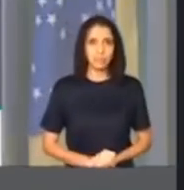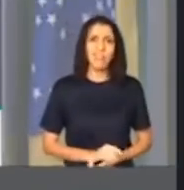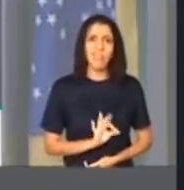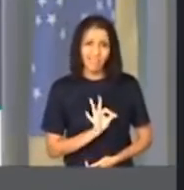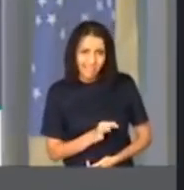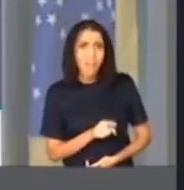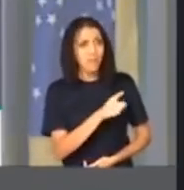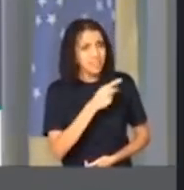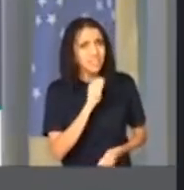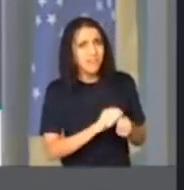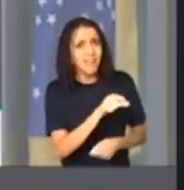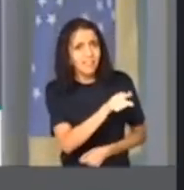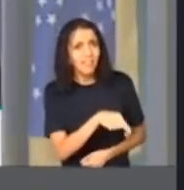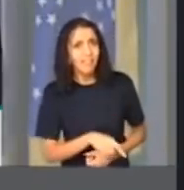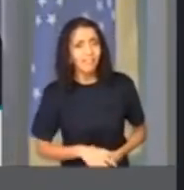isso que vocês fazem.